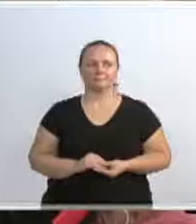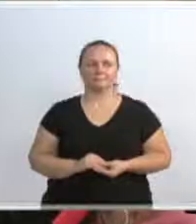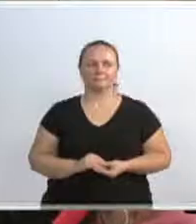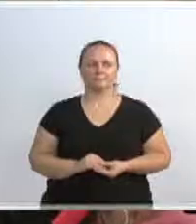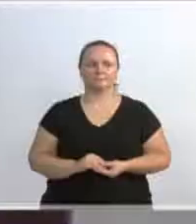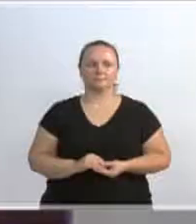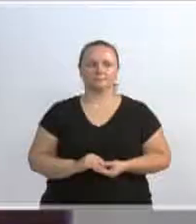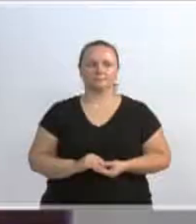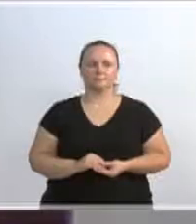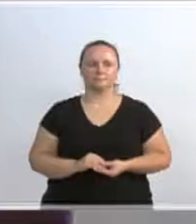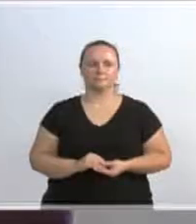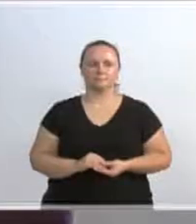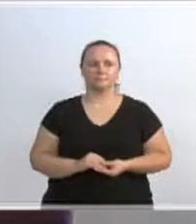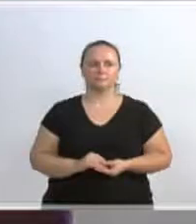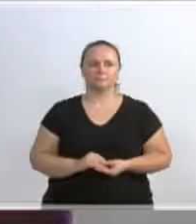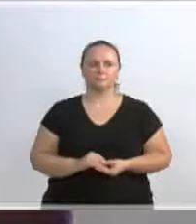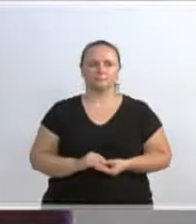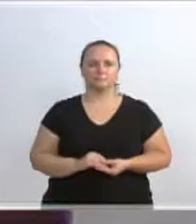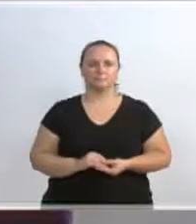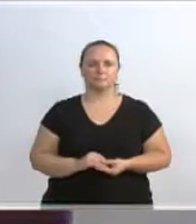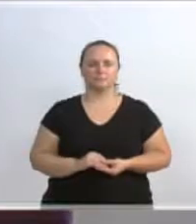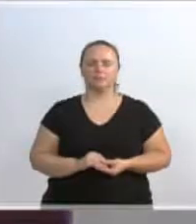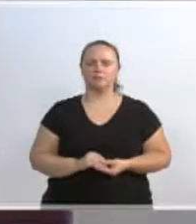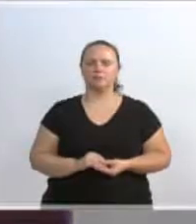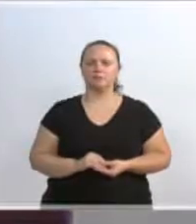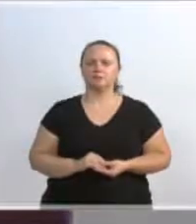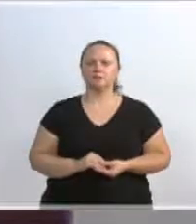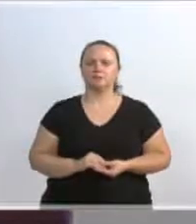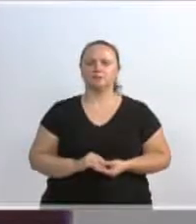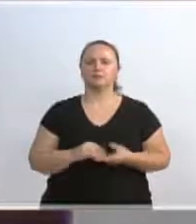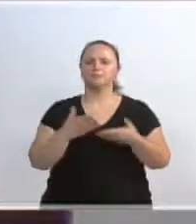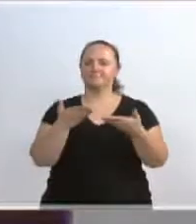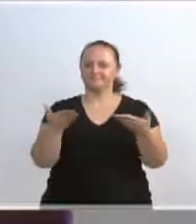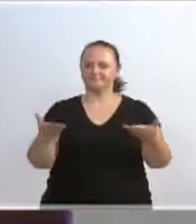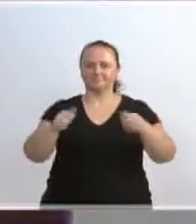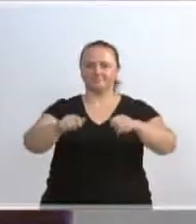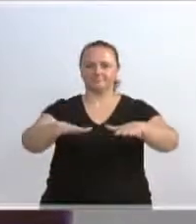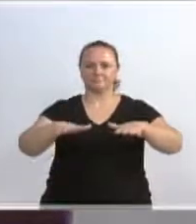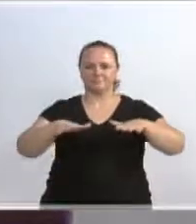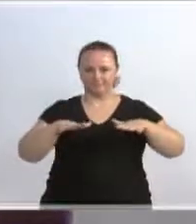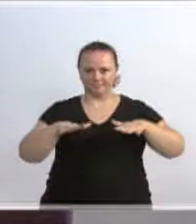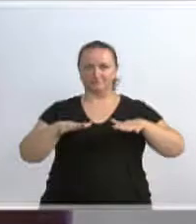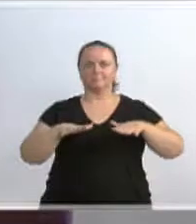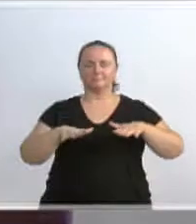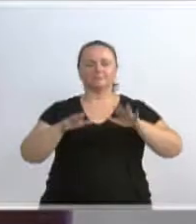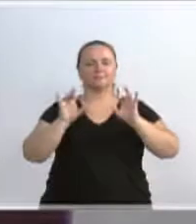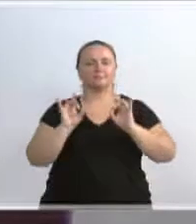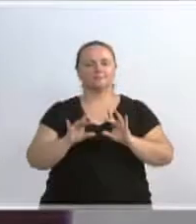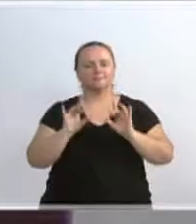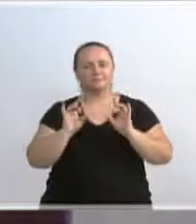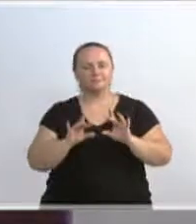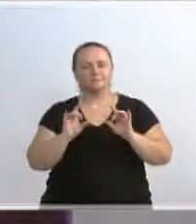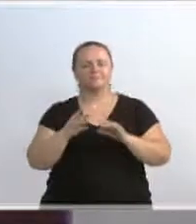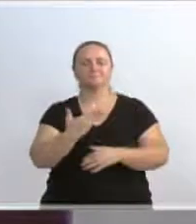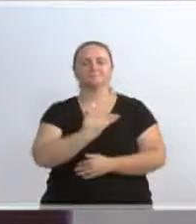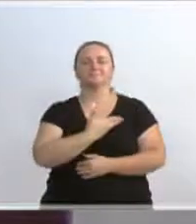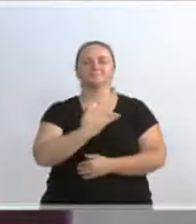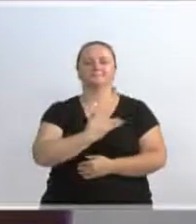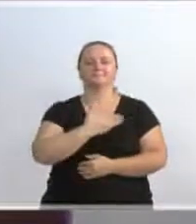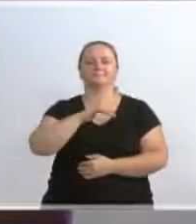Presidente Marcos da Rosa, colegas vereadores, distinta plateia que nos assiste aqui, em especial ao nosso amigo